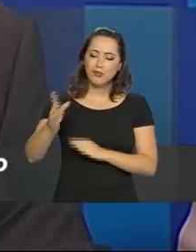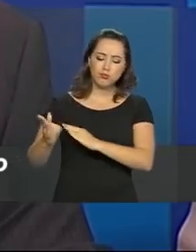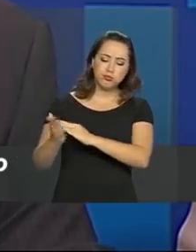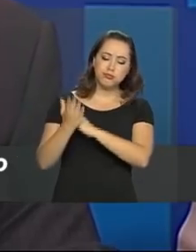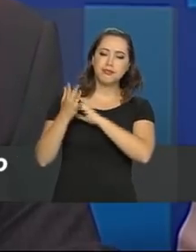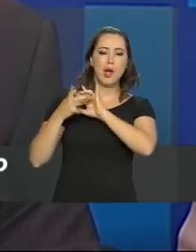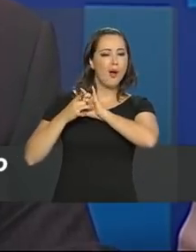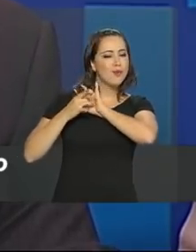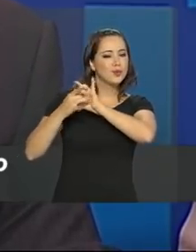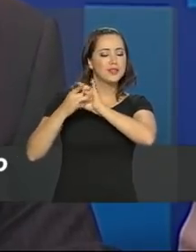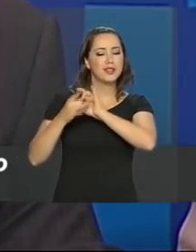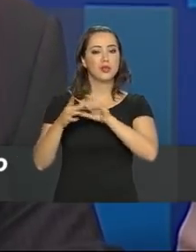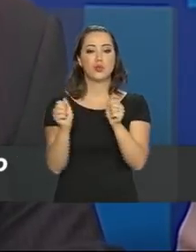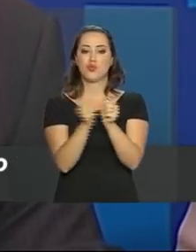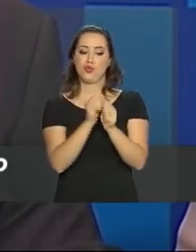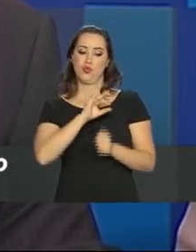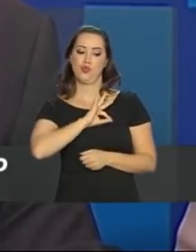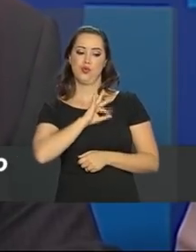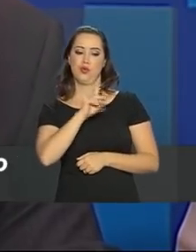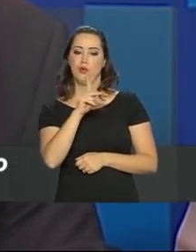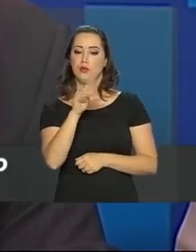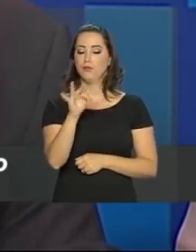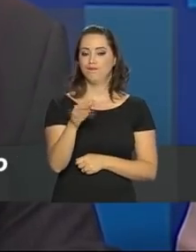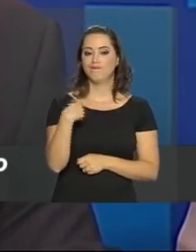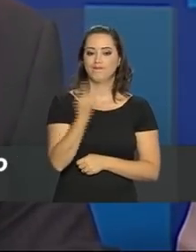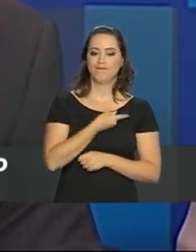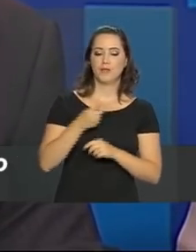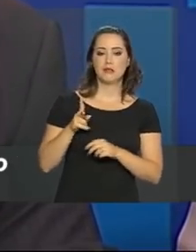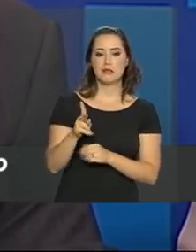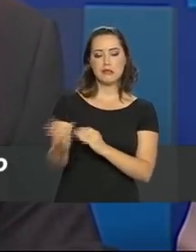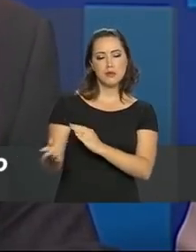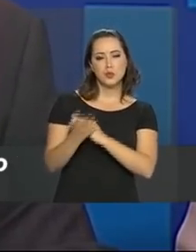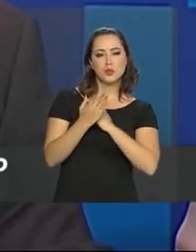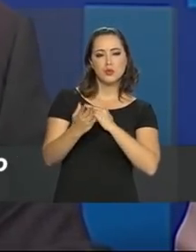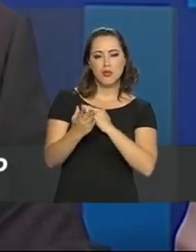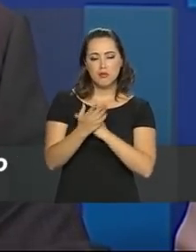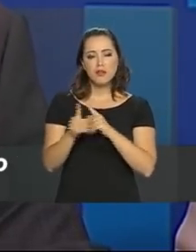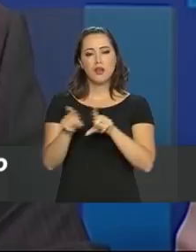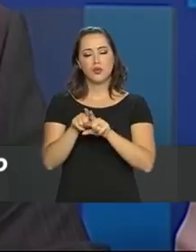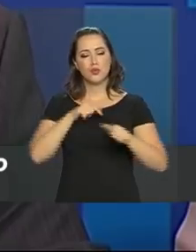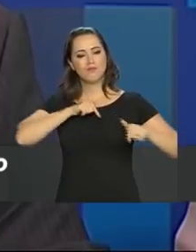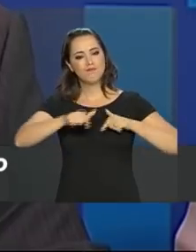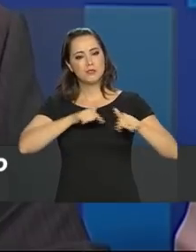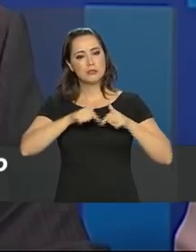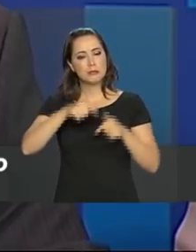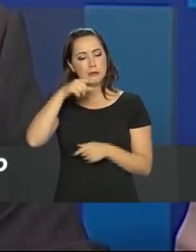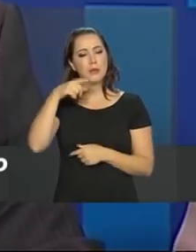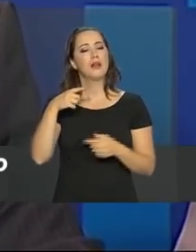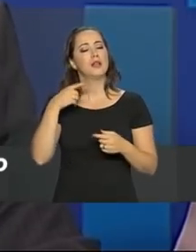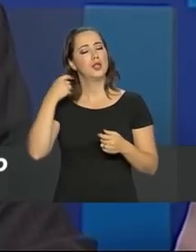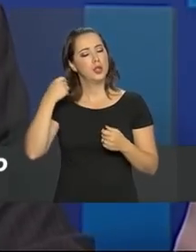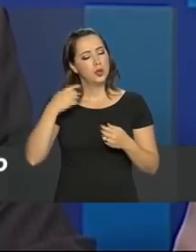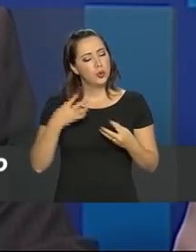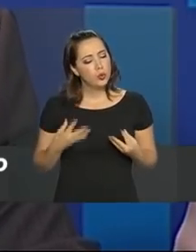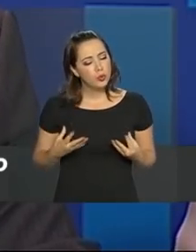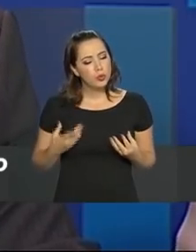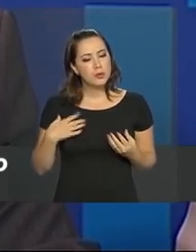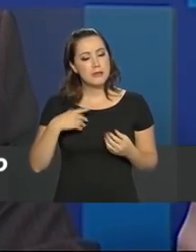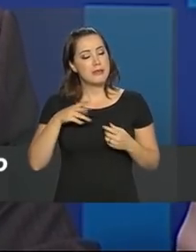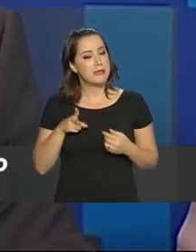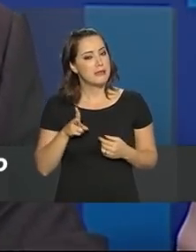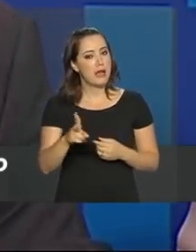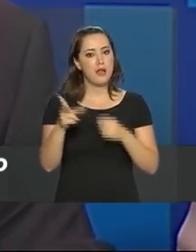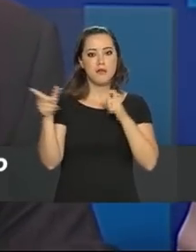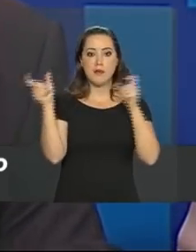parceira da polícia federal é que está conosco está trabalhando muito é sempre alerta não o